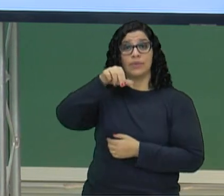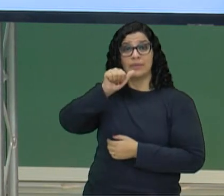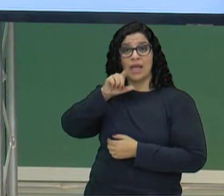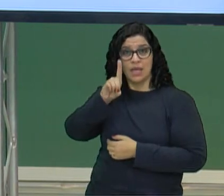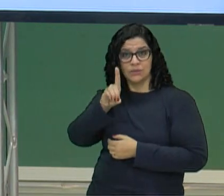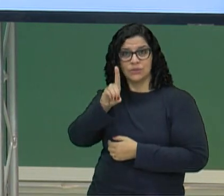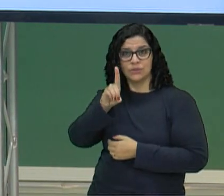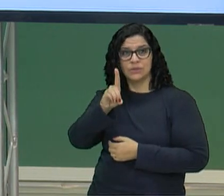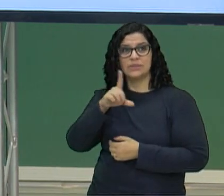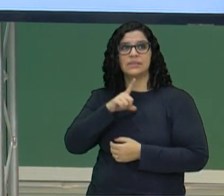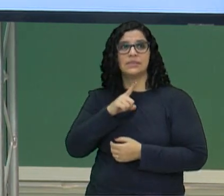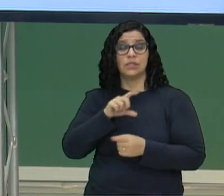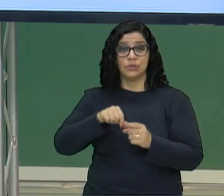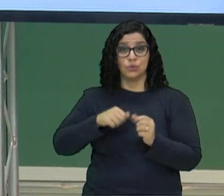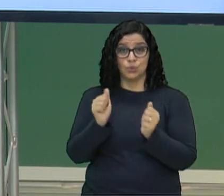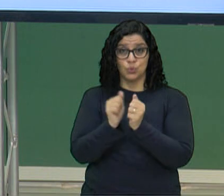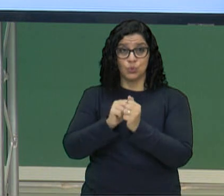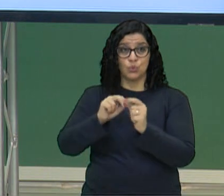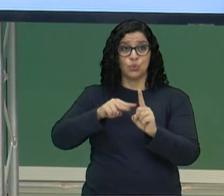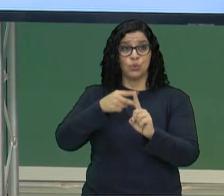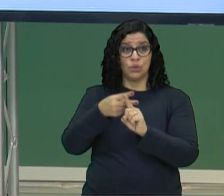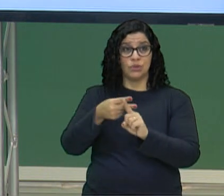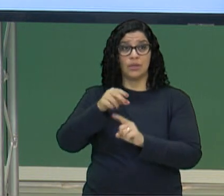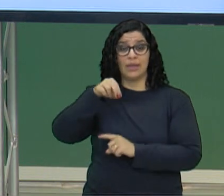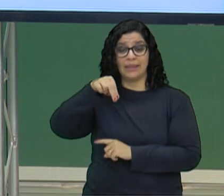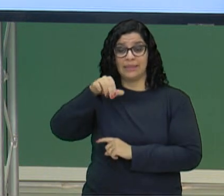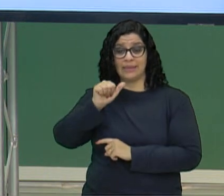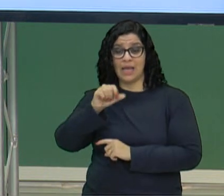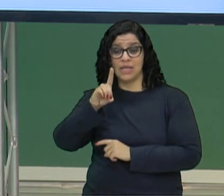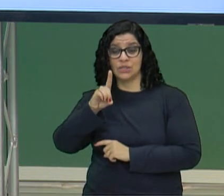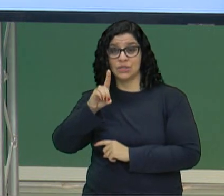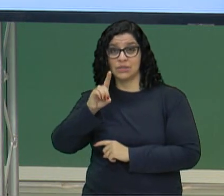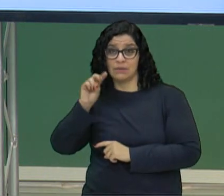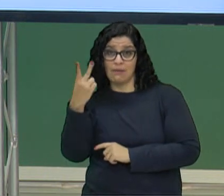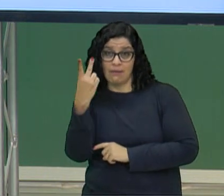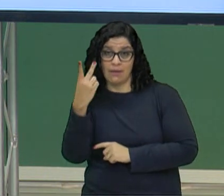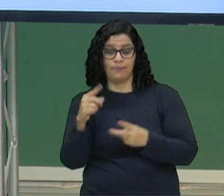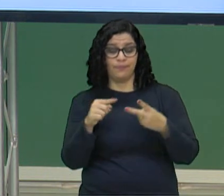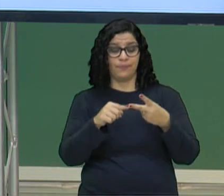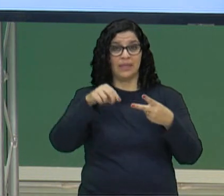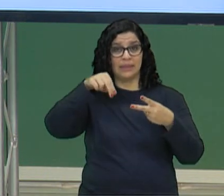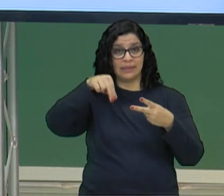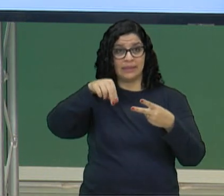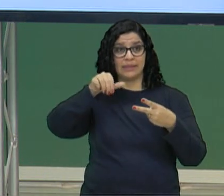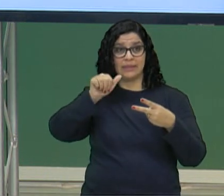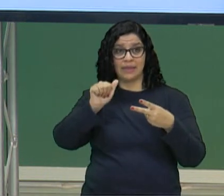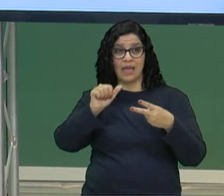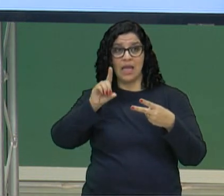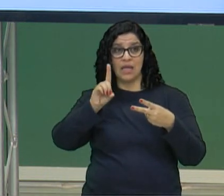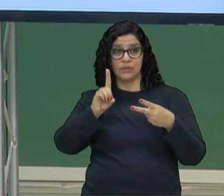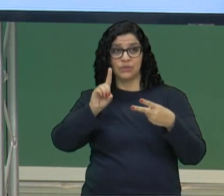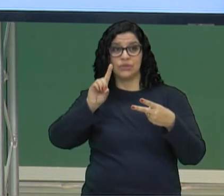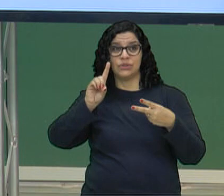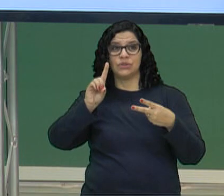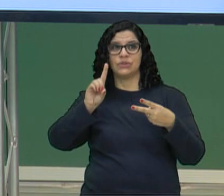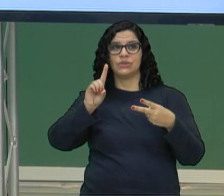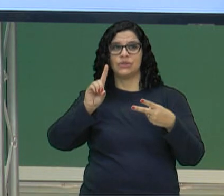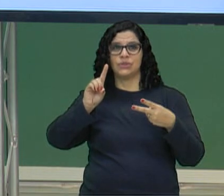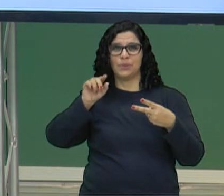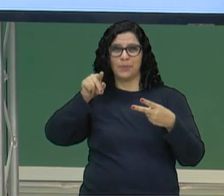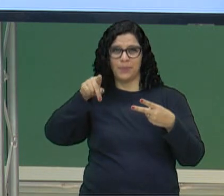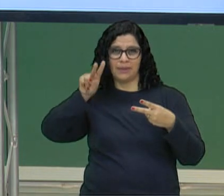ele recebe o hidrogênio, ele vira NADH. O NADP consegue carregar o hidrogênio com